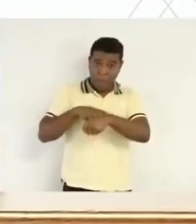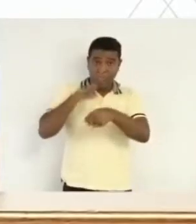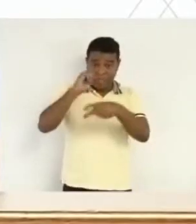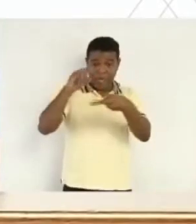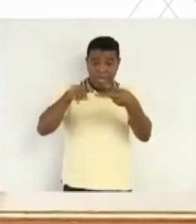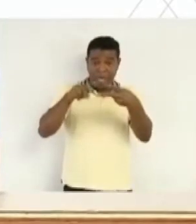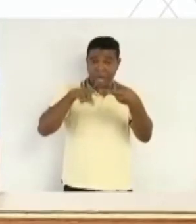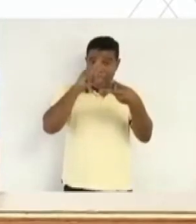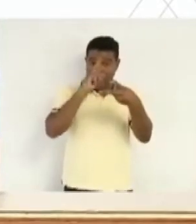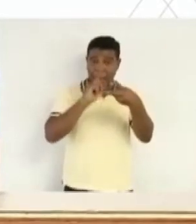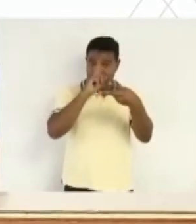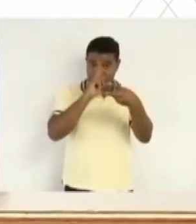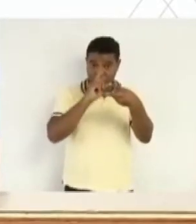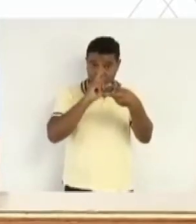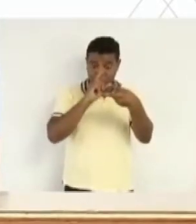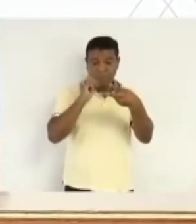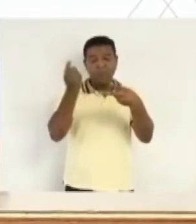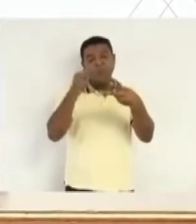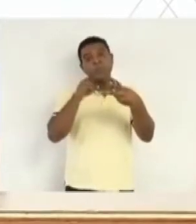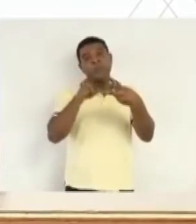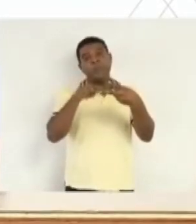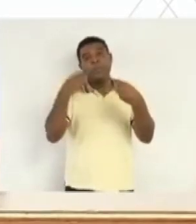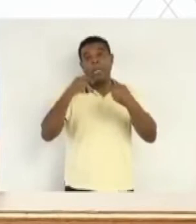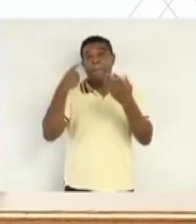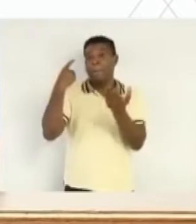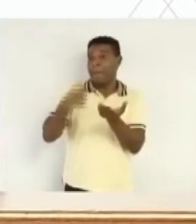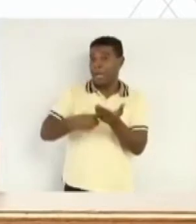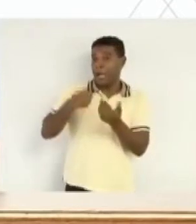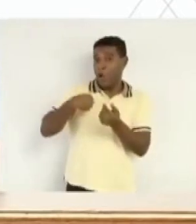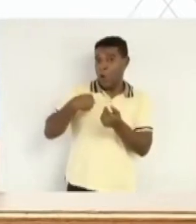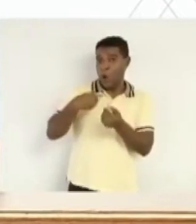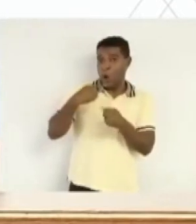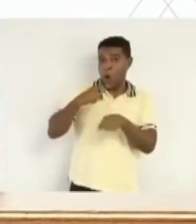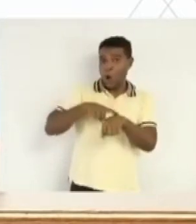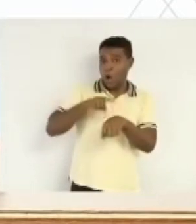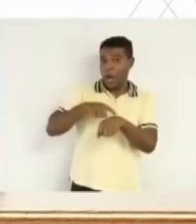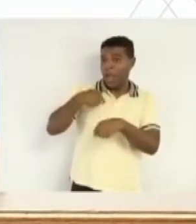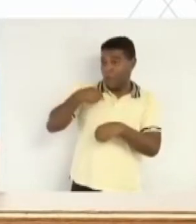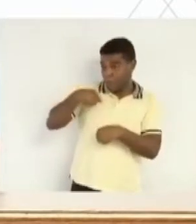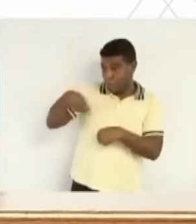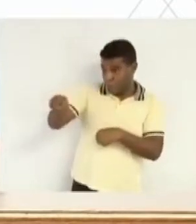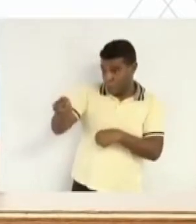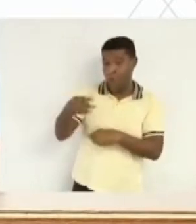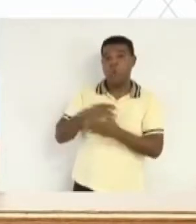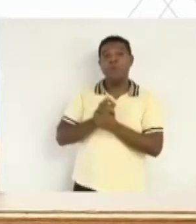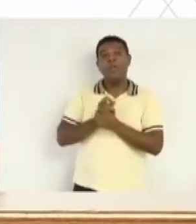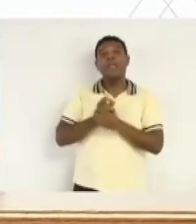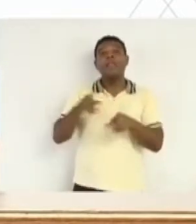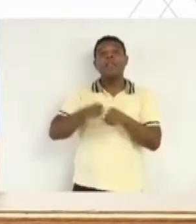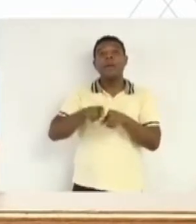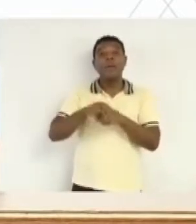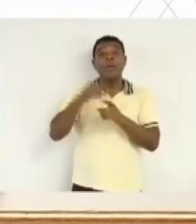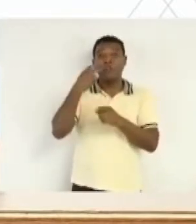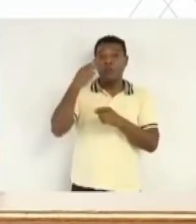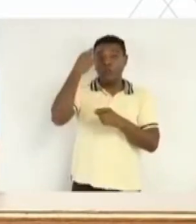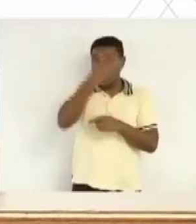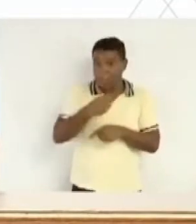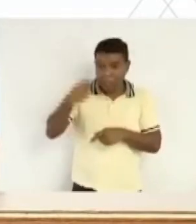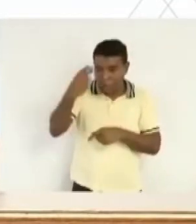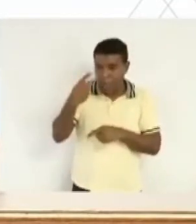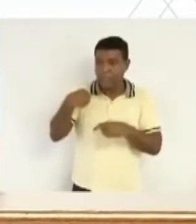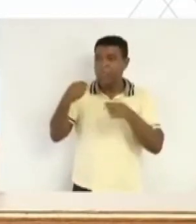importante que é estes e outros procedimentos de segurança sejam verificados